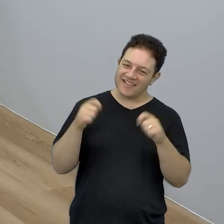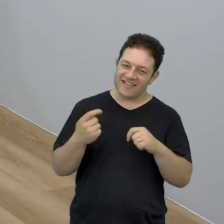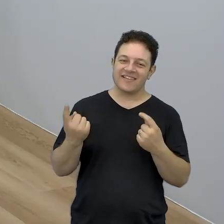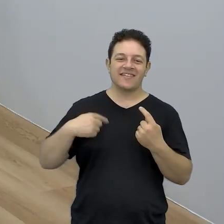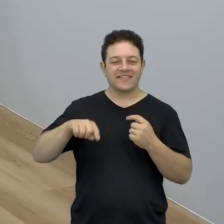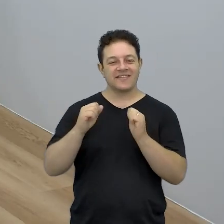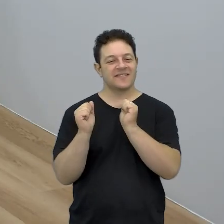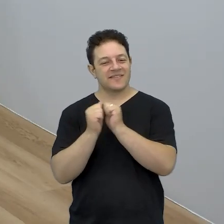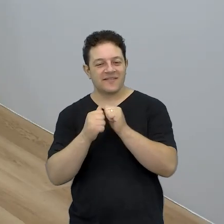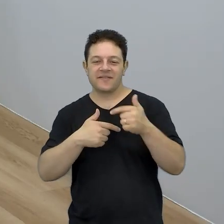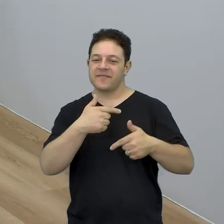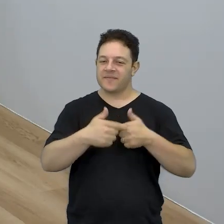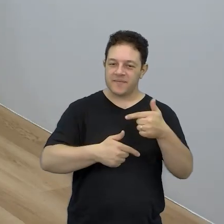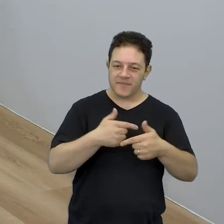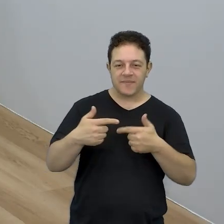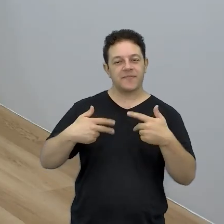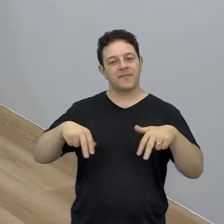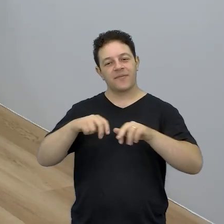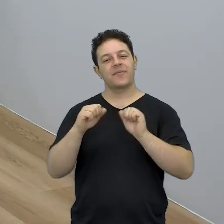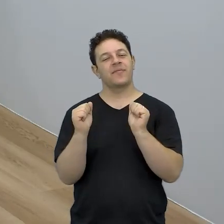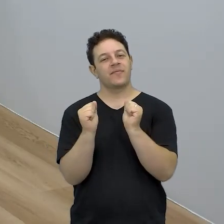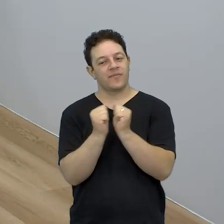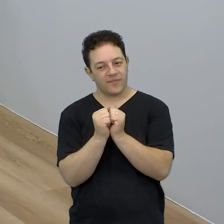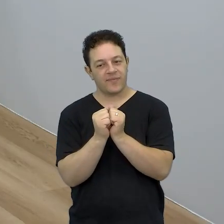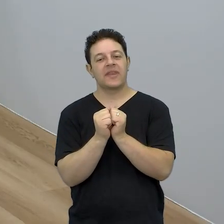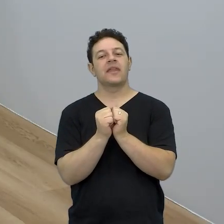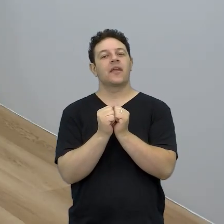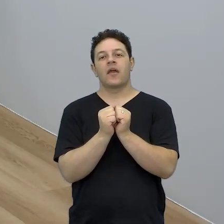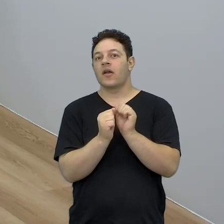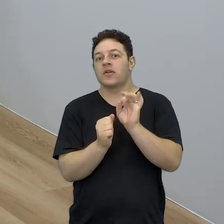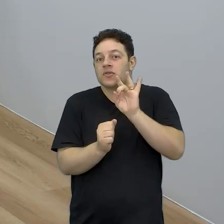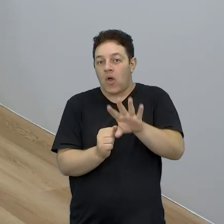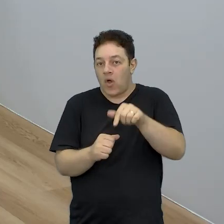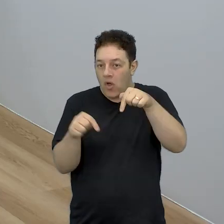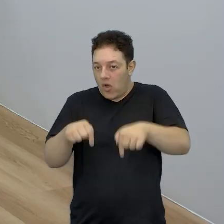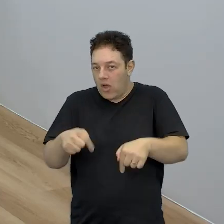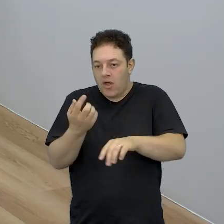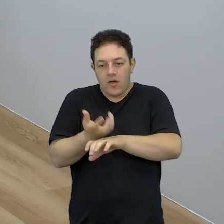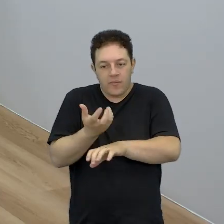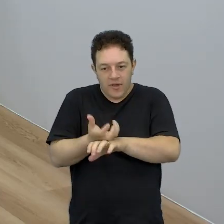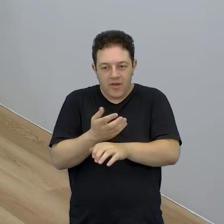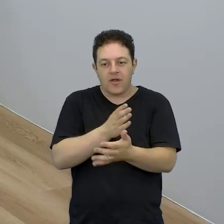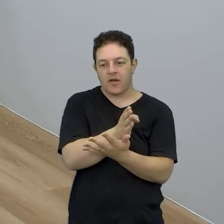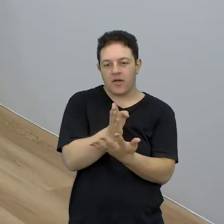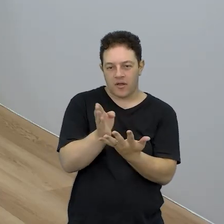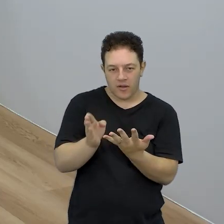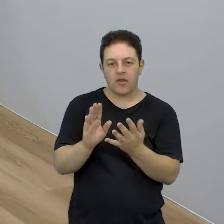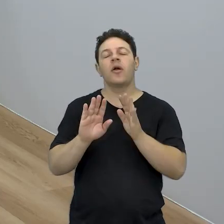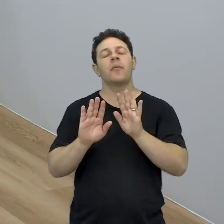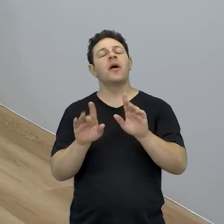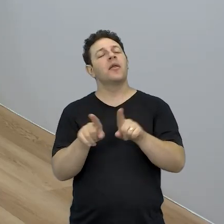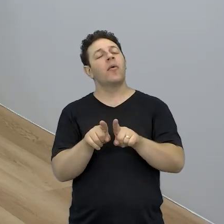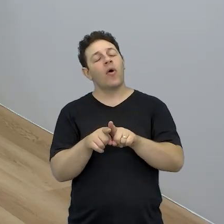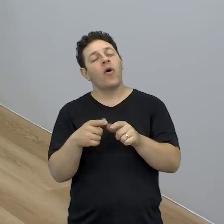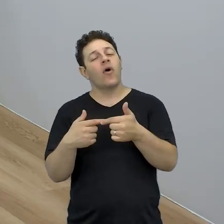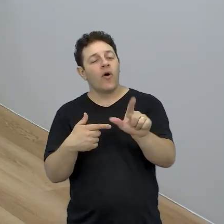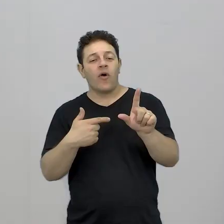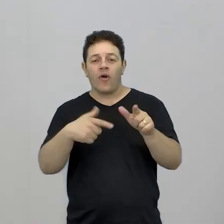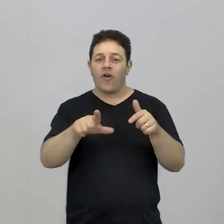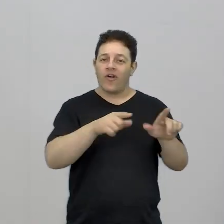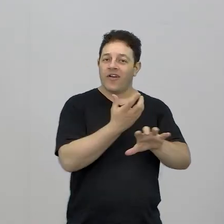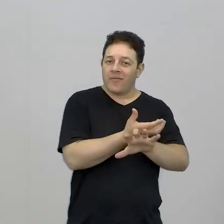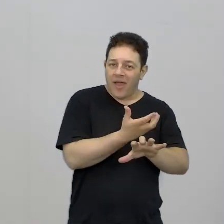estar aí, então, junto com a gente, não só nesse componente aí como moderação, né, mas também aí em